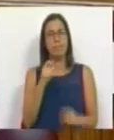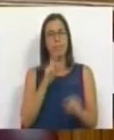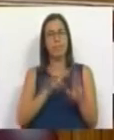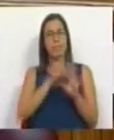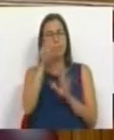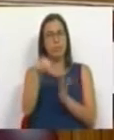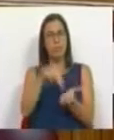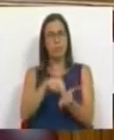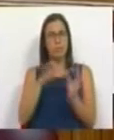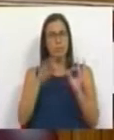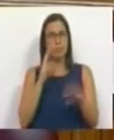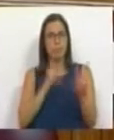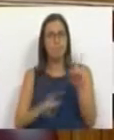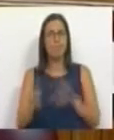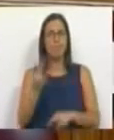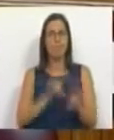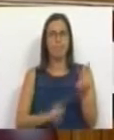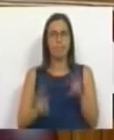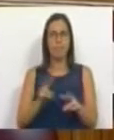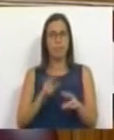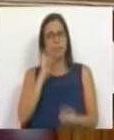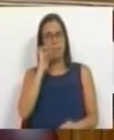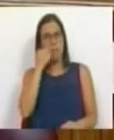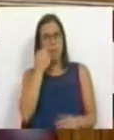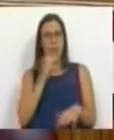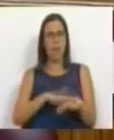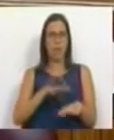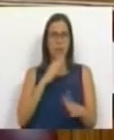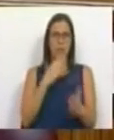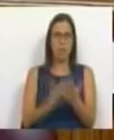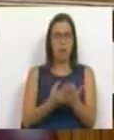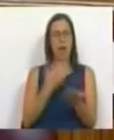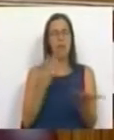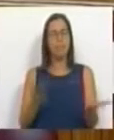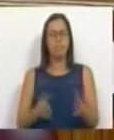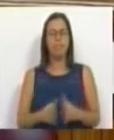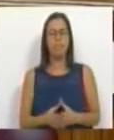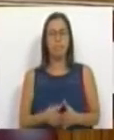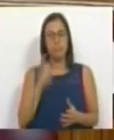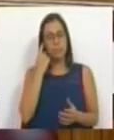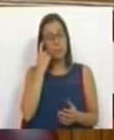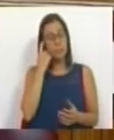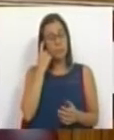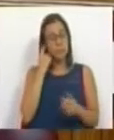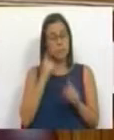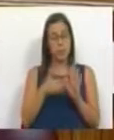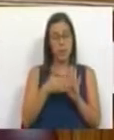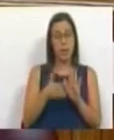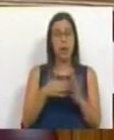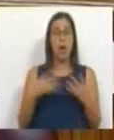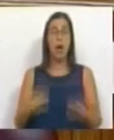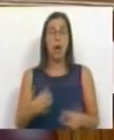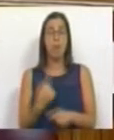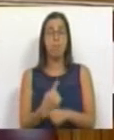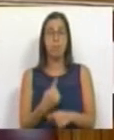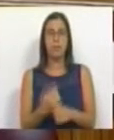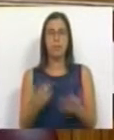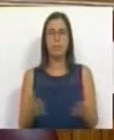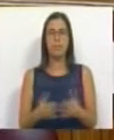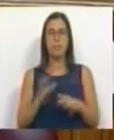local os prejuízos causados e, tanto nessa altura como agora,